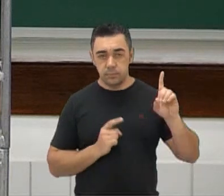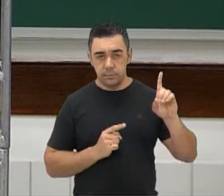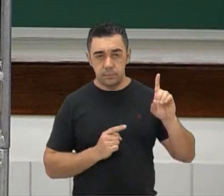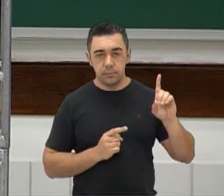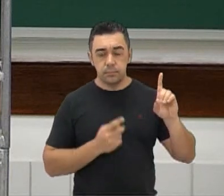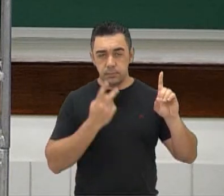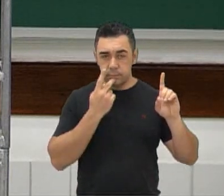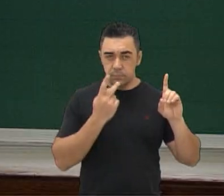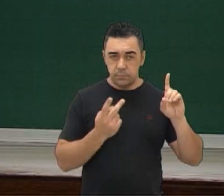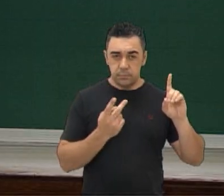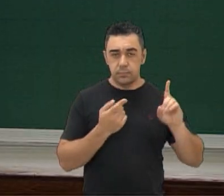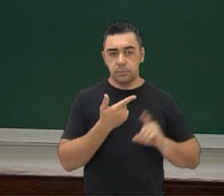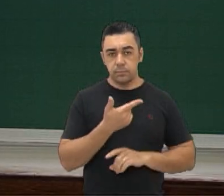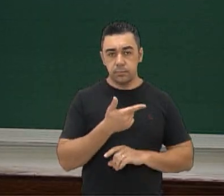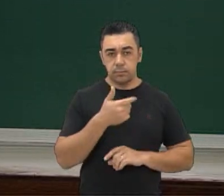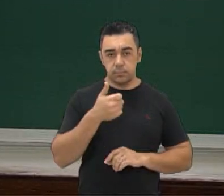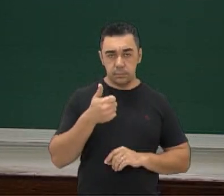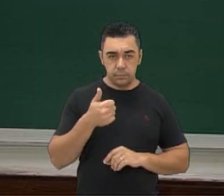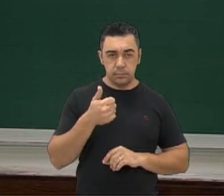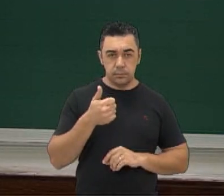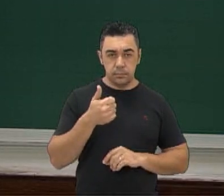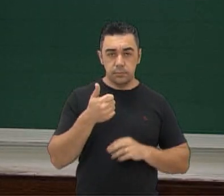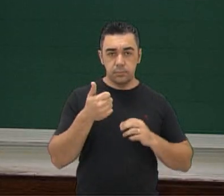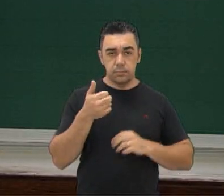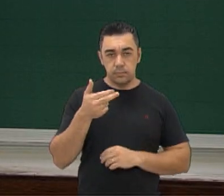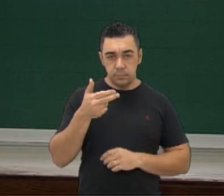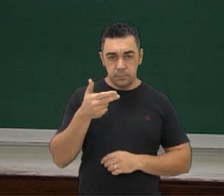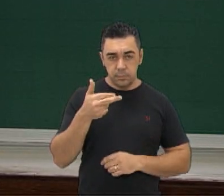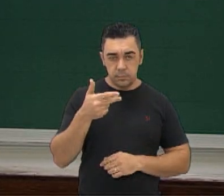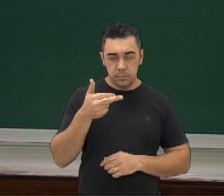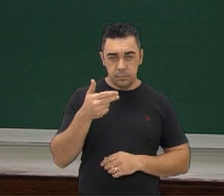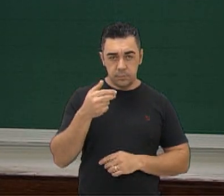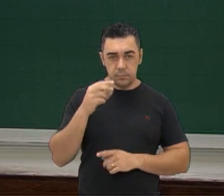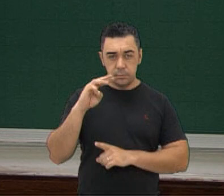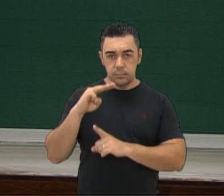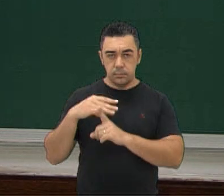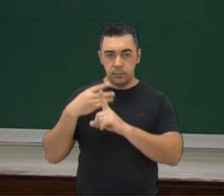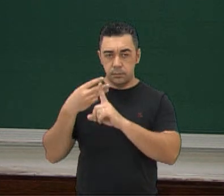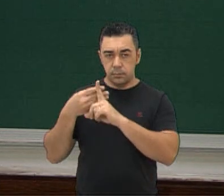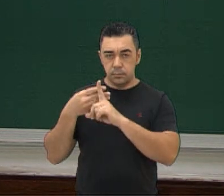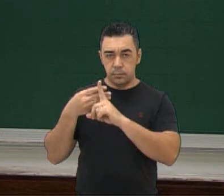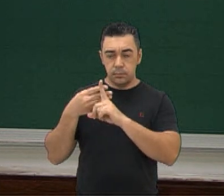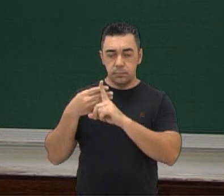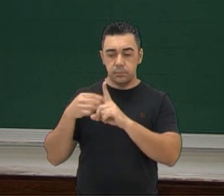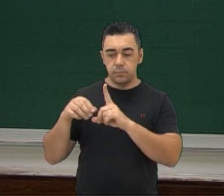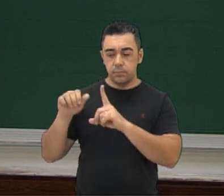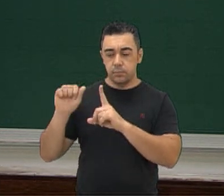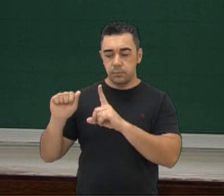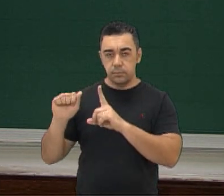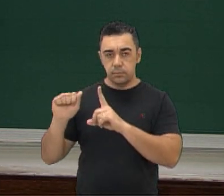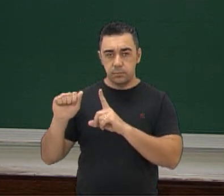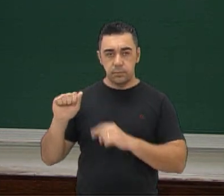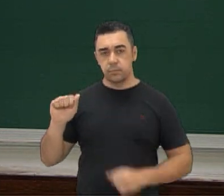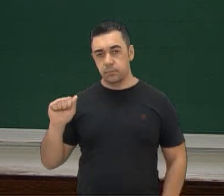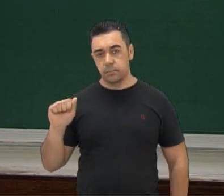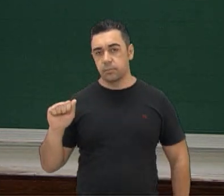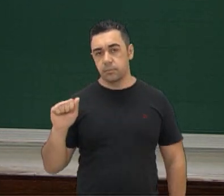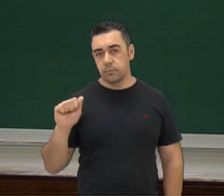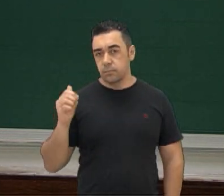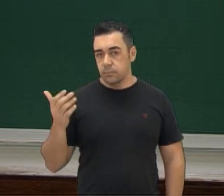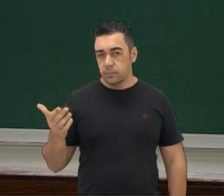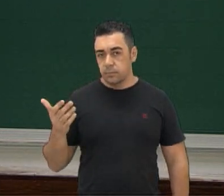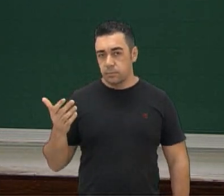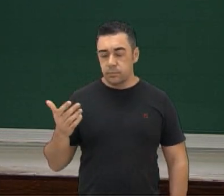ele fala 21 é igual ao triplo de um número A. Aquilo que o professor tinha